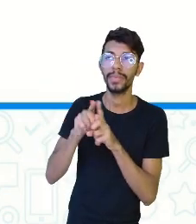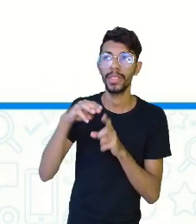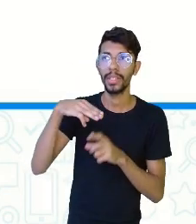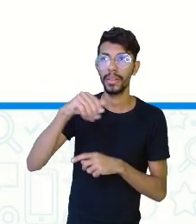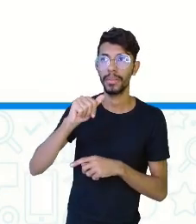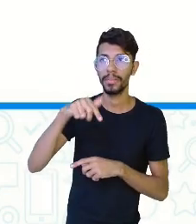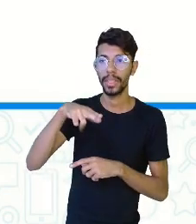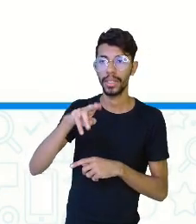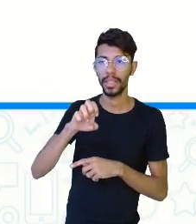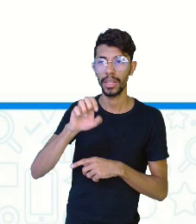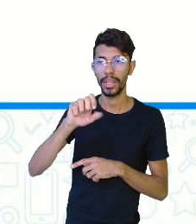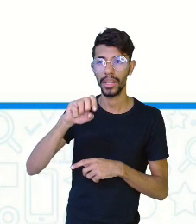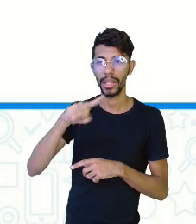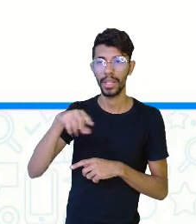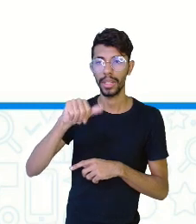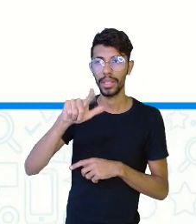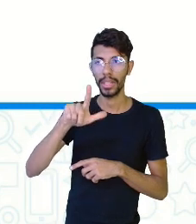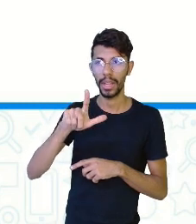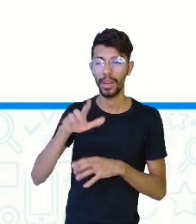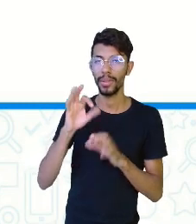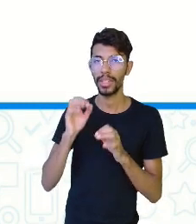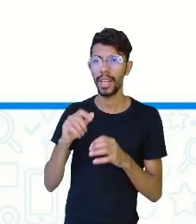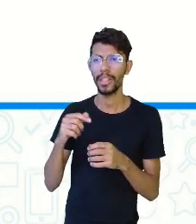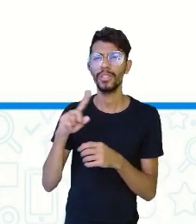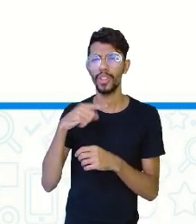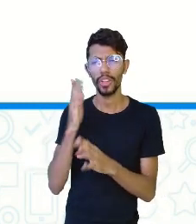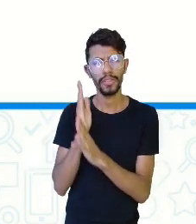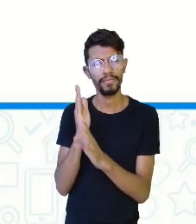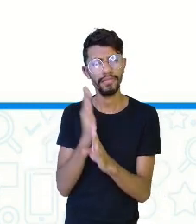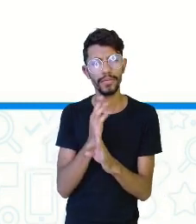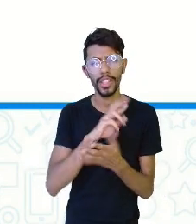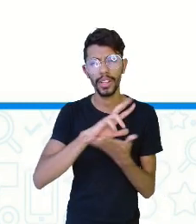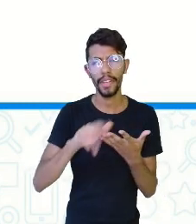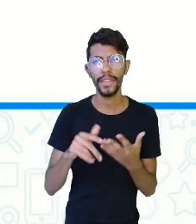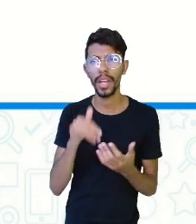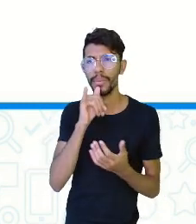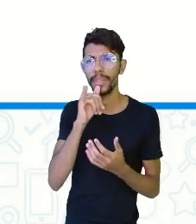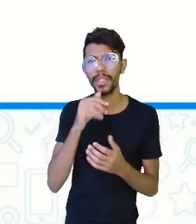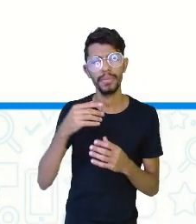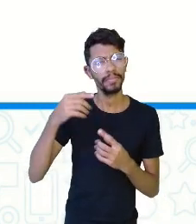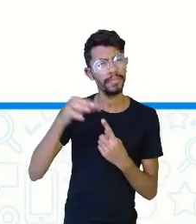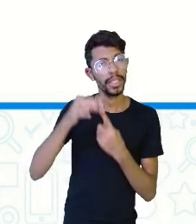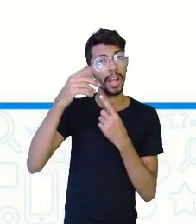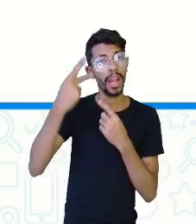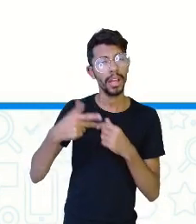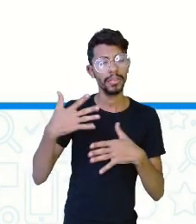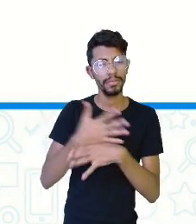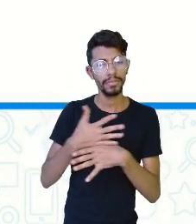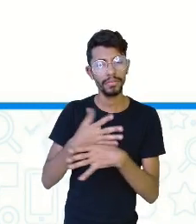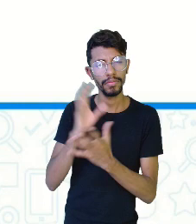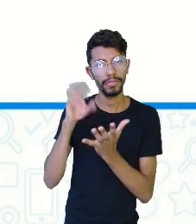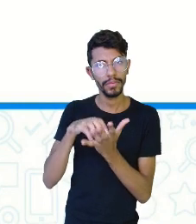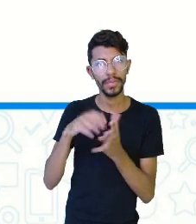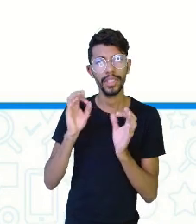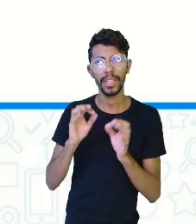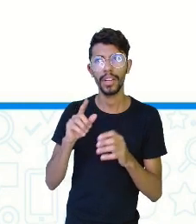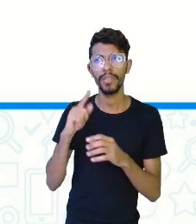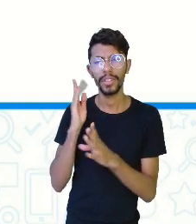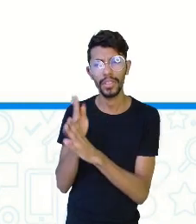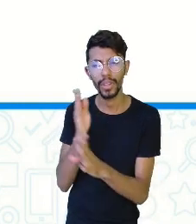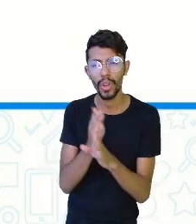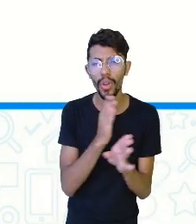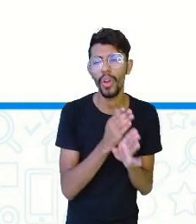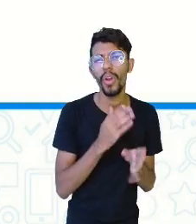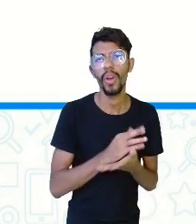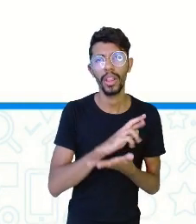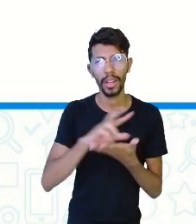encontramos muitos manguezais, né? Principalmente aqui no centro da cidade, quando você vem, que passa pelas pontes, você encontra bastante dessa